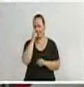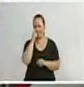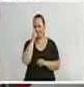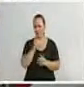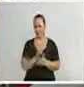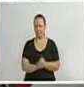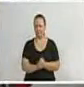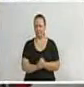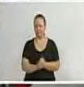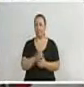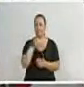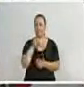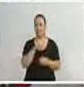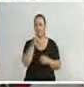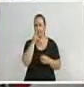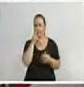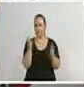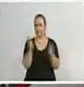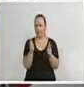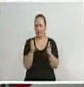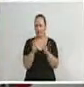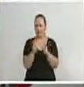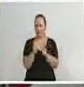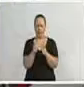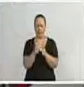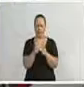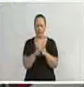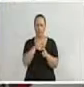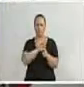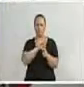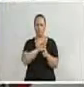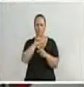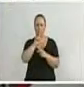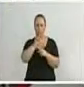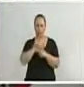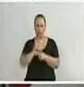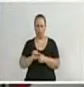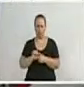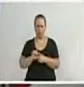nossa polícia militar, a criminalidade aumenta.